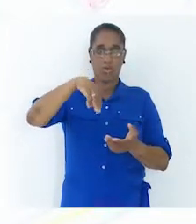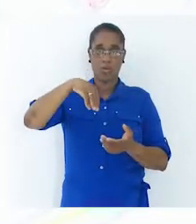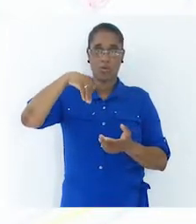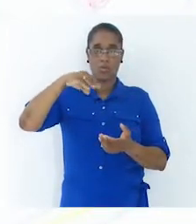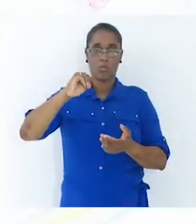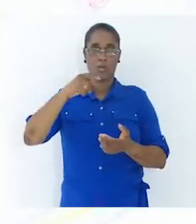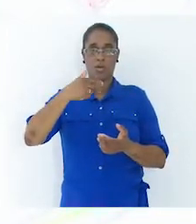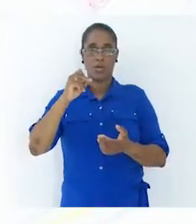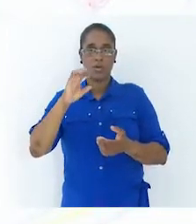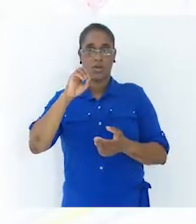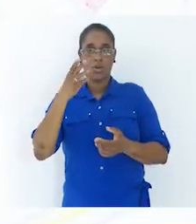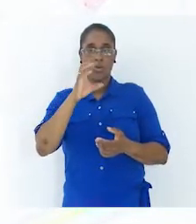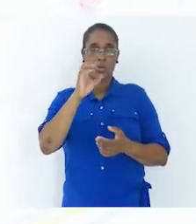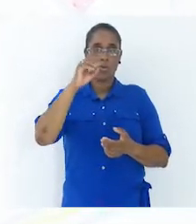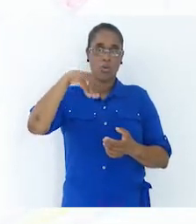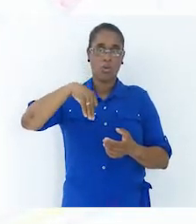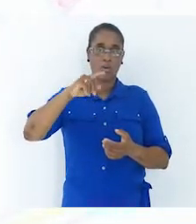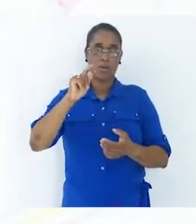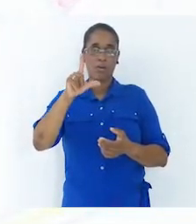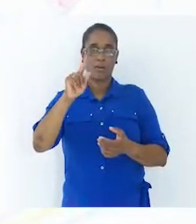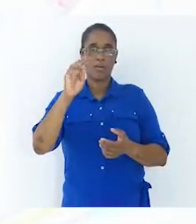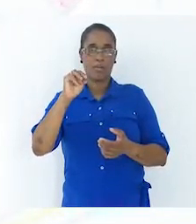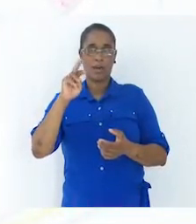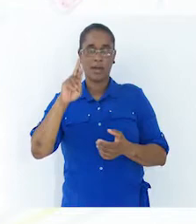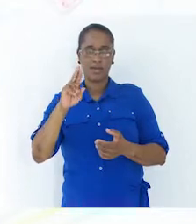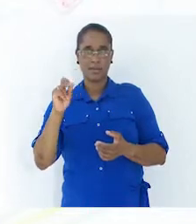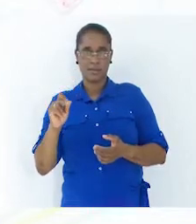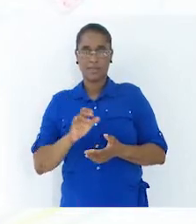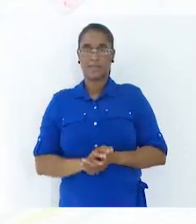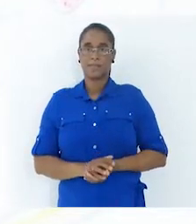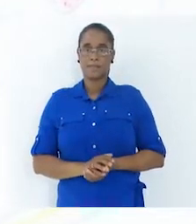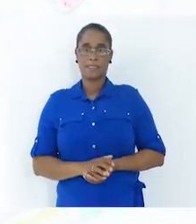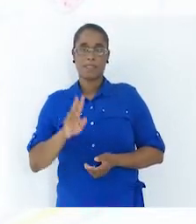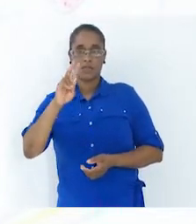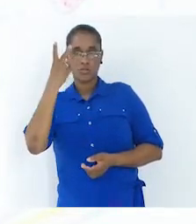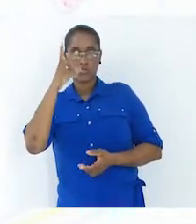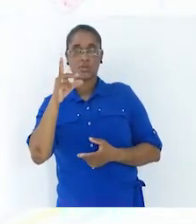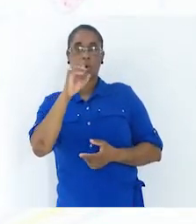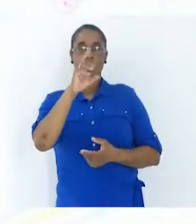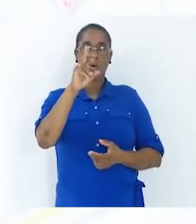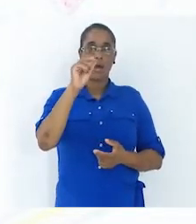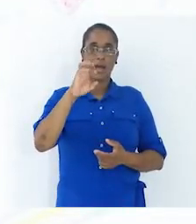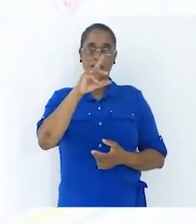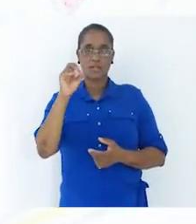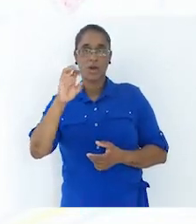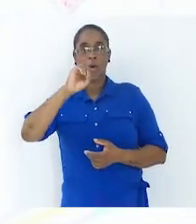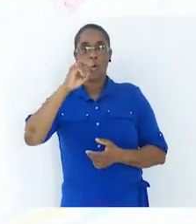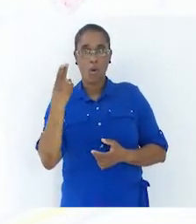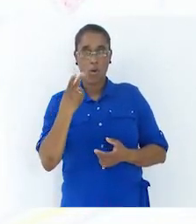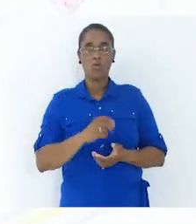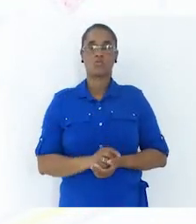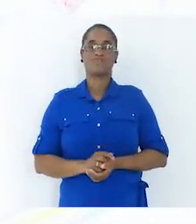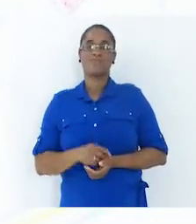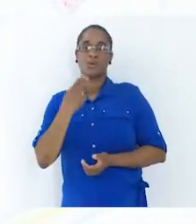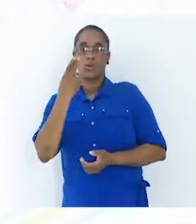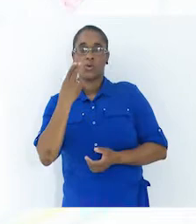complexa. Na segunda oração, ou usas a máscara. Portanto, temos segunda